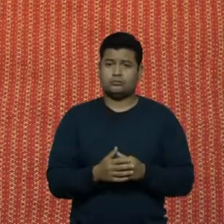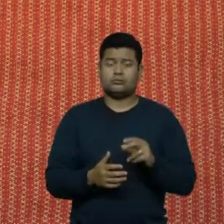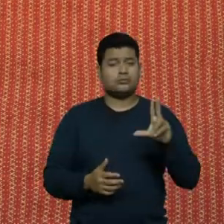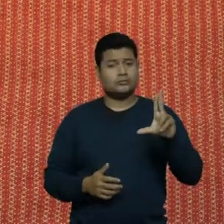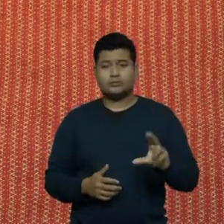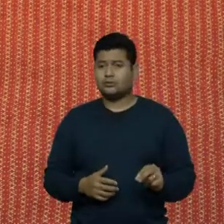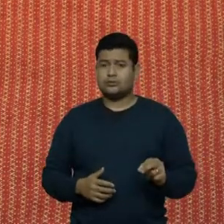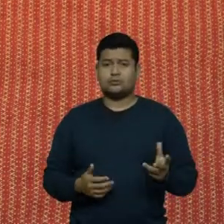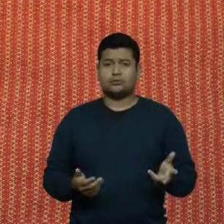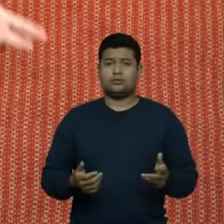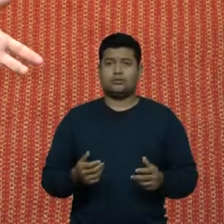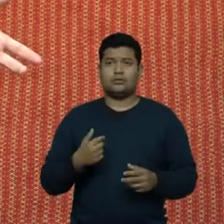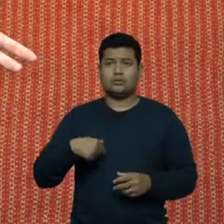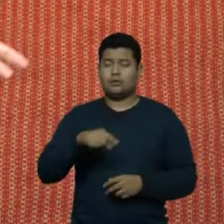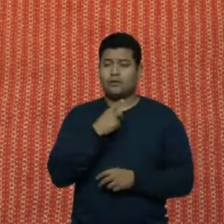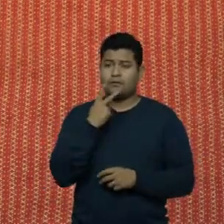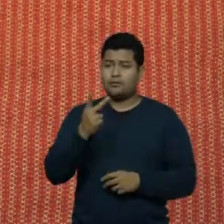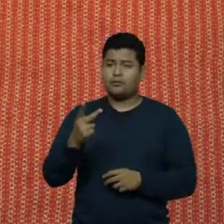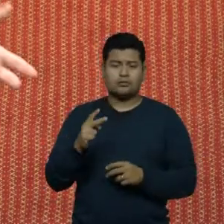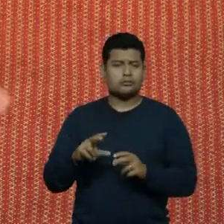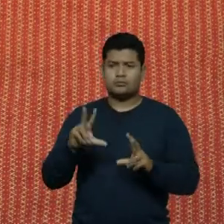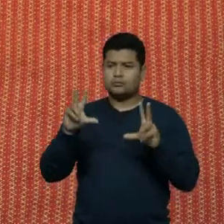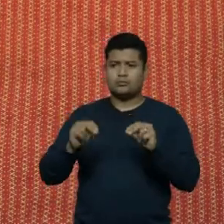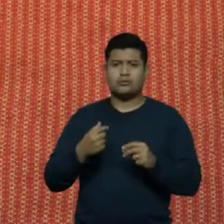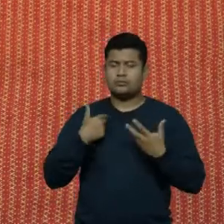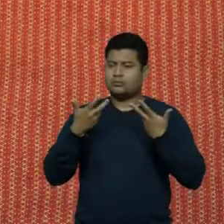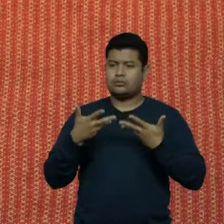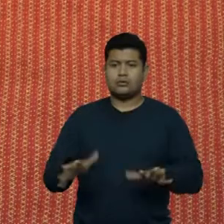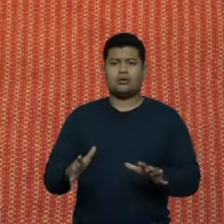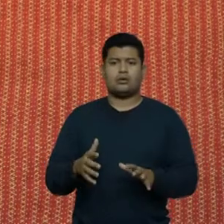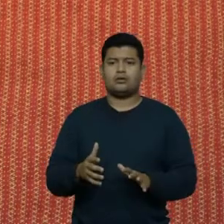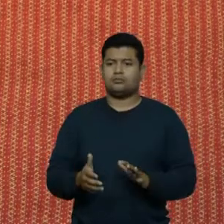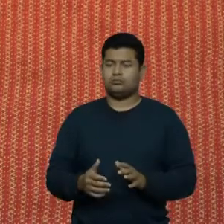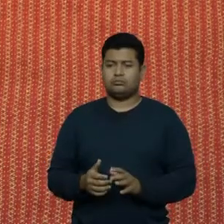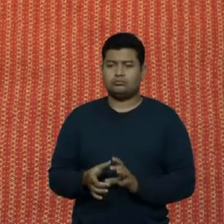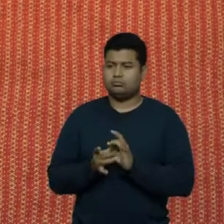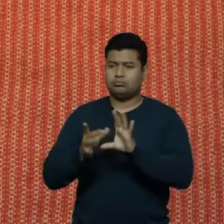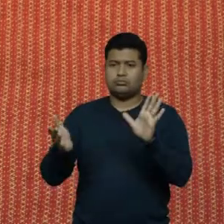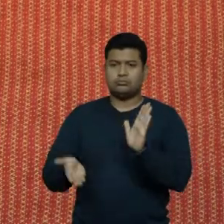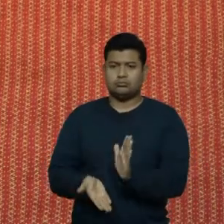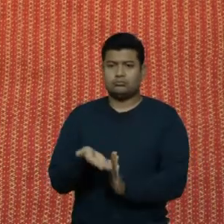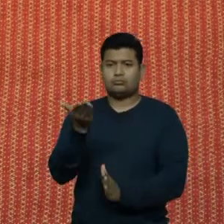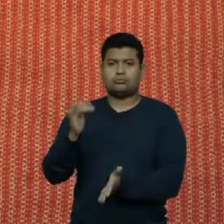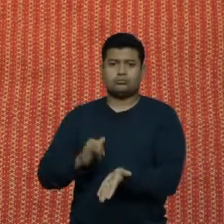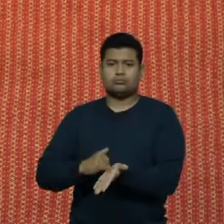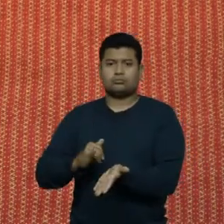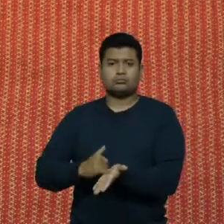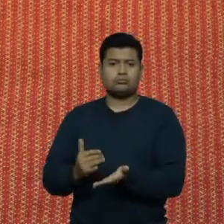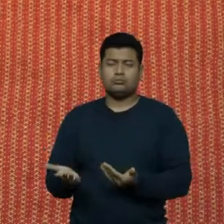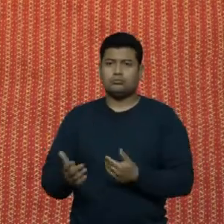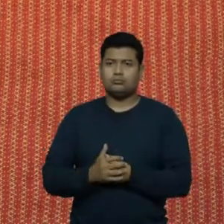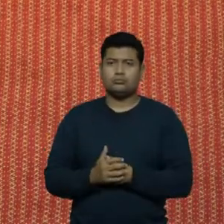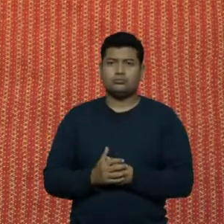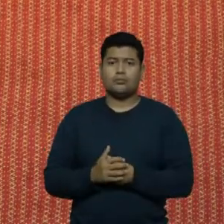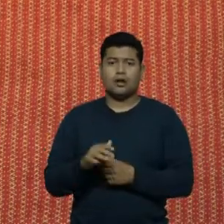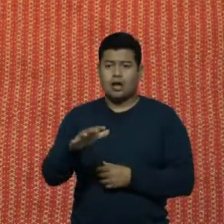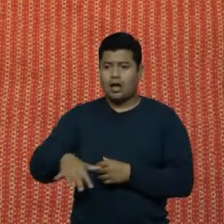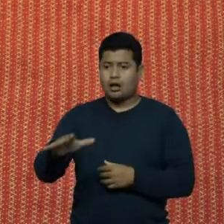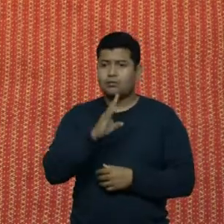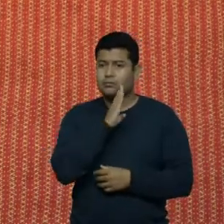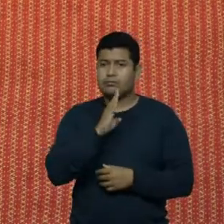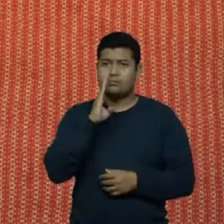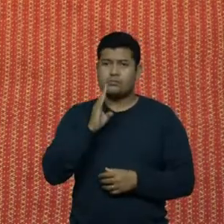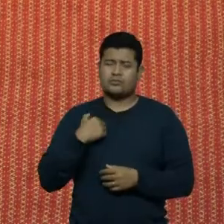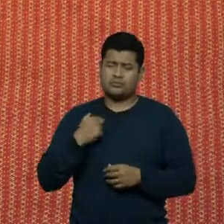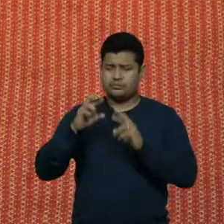nos rebelamos aqui dizemos Não não quero permitir esse aumento de impostos para o setor de bares restaurantes E aí com todo respeito